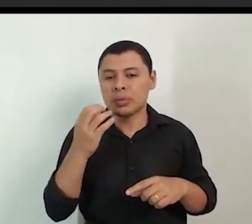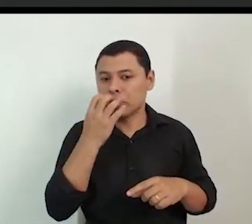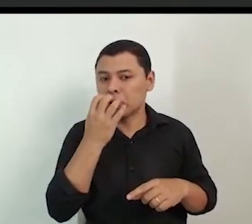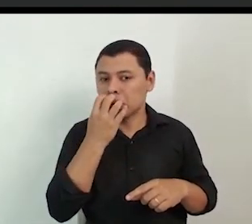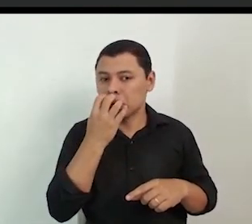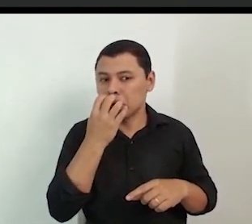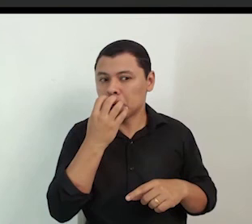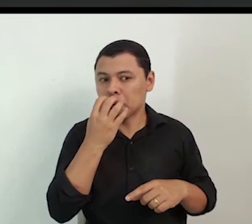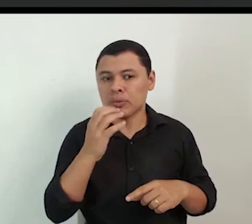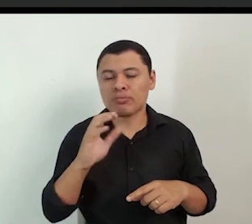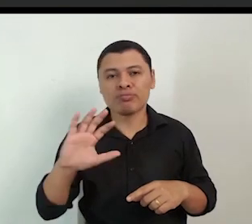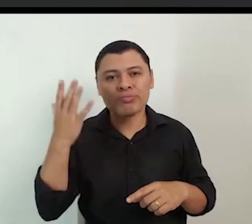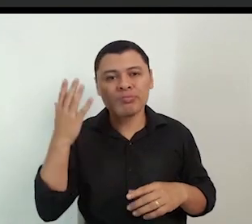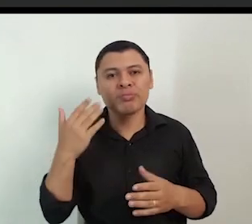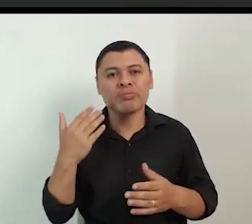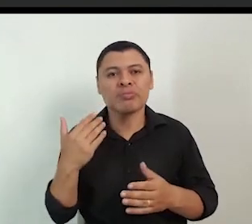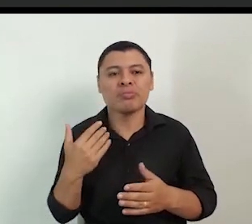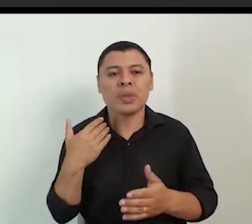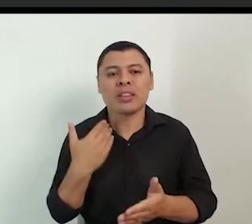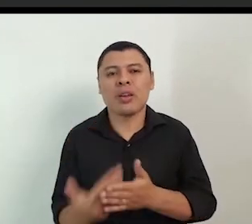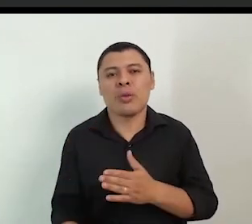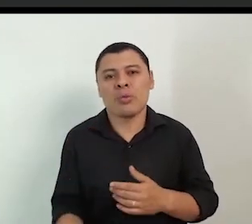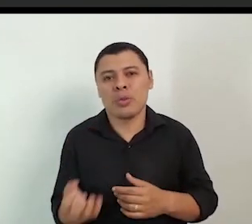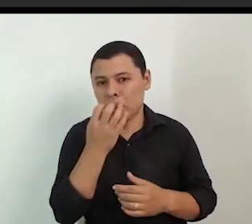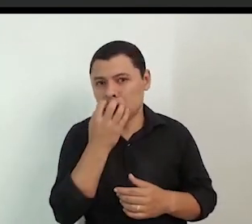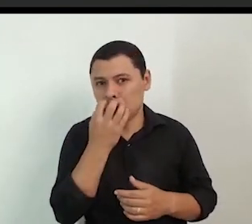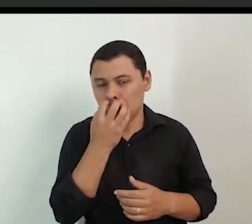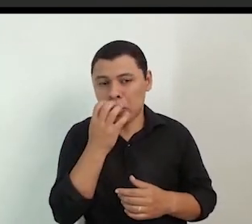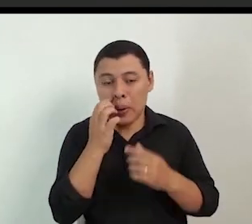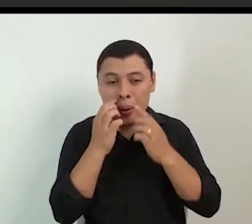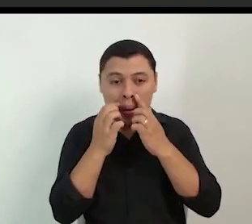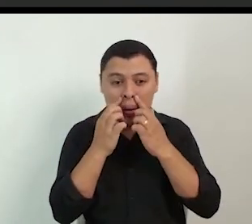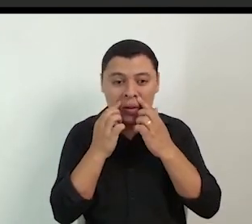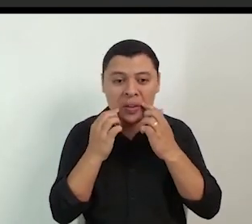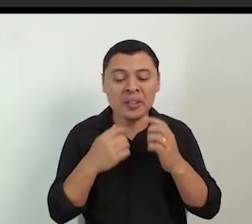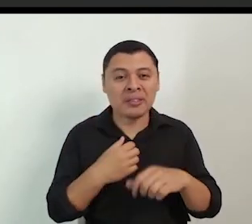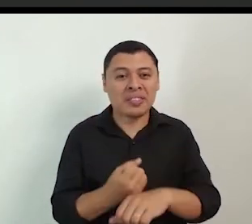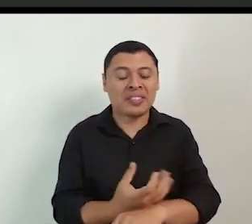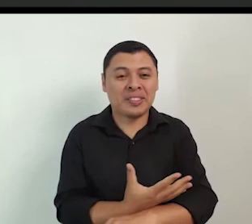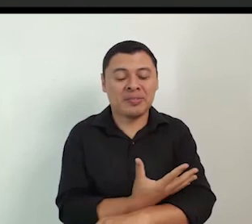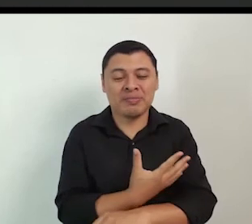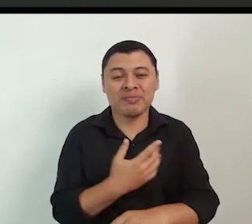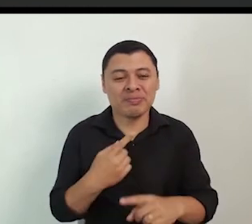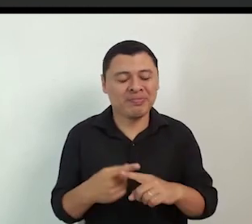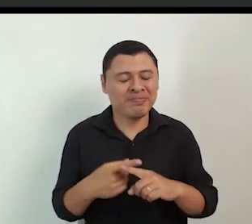o Gabriel teve essa perda, tinha um crachá. Eu tô ficando emocionado, porque